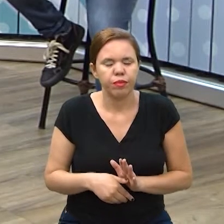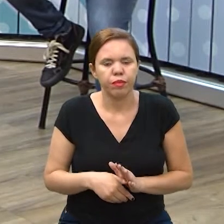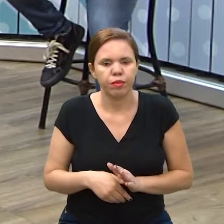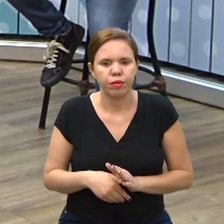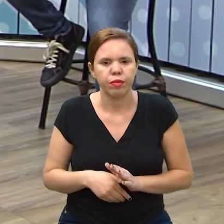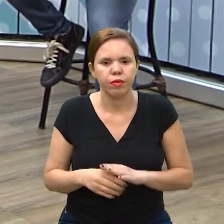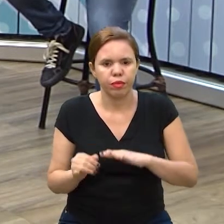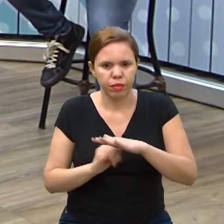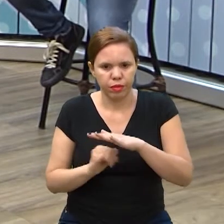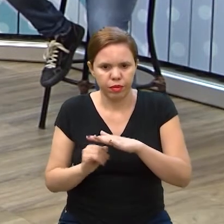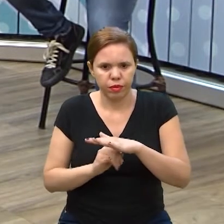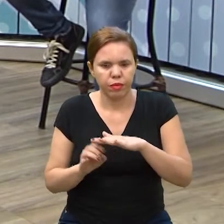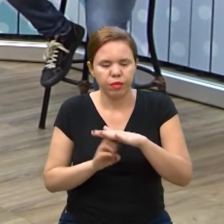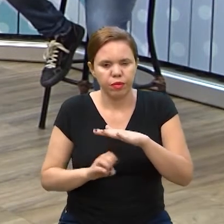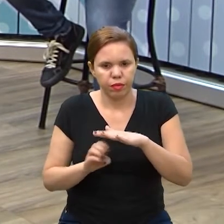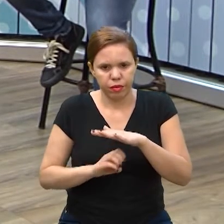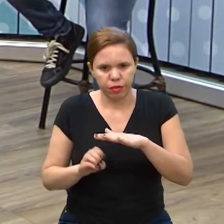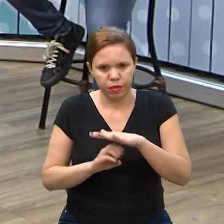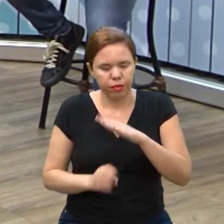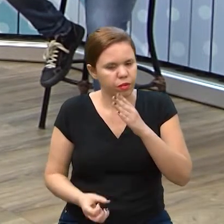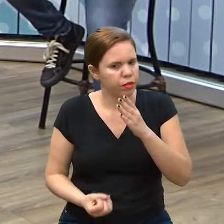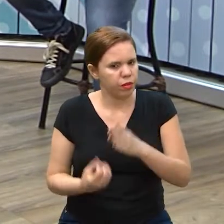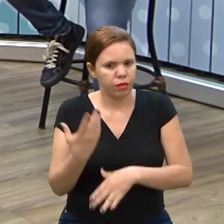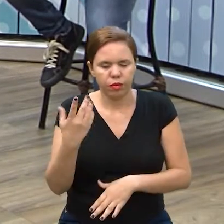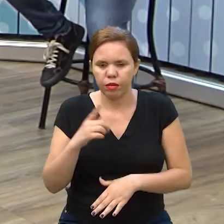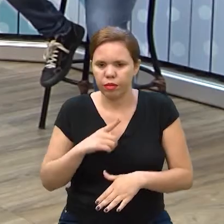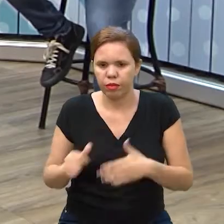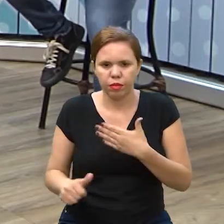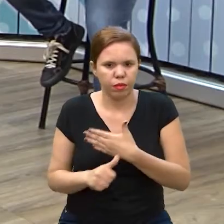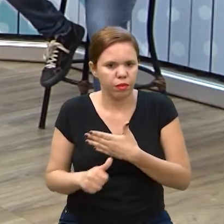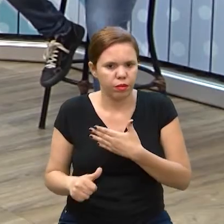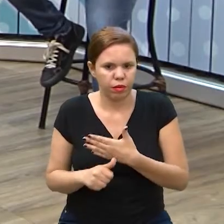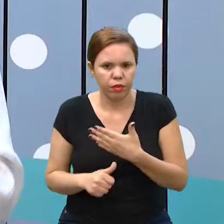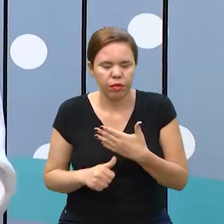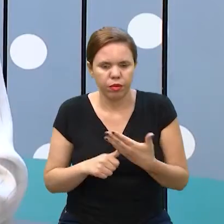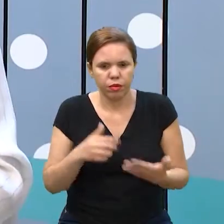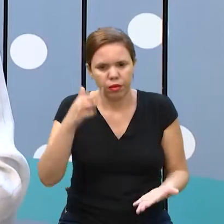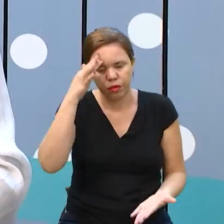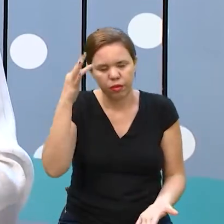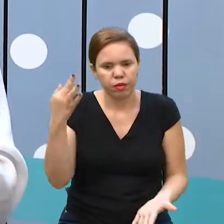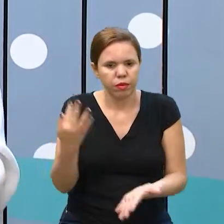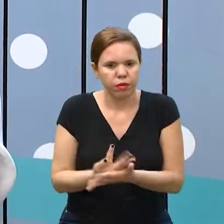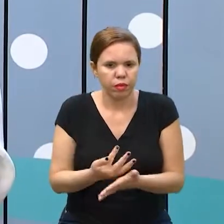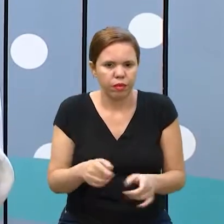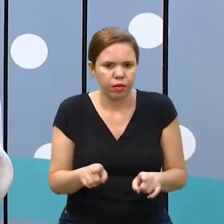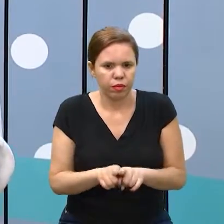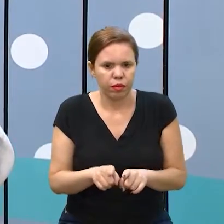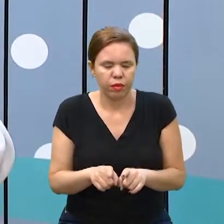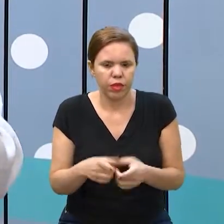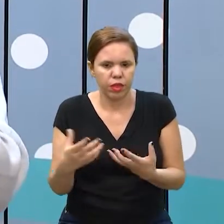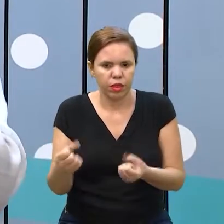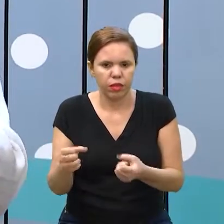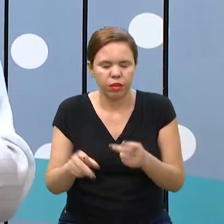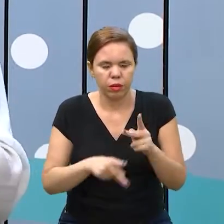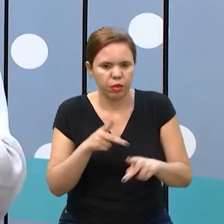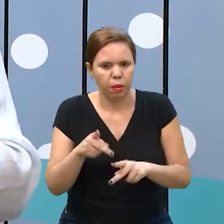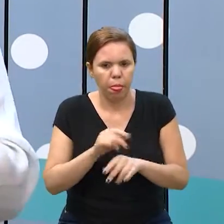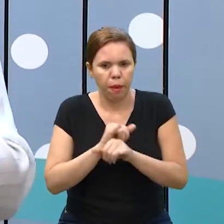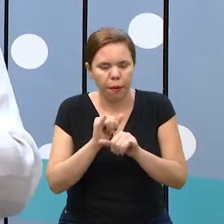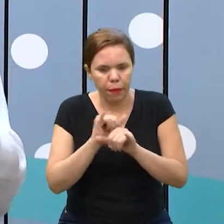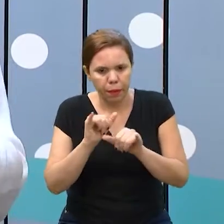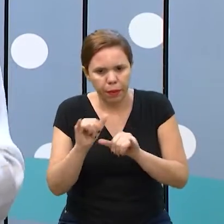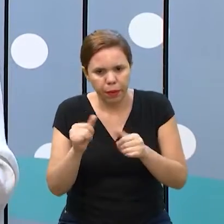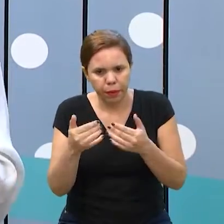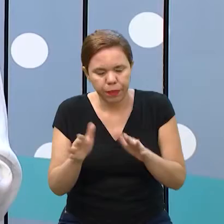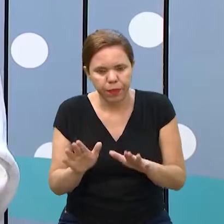páginas institucionais, elas não geram tanto engajamento ou tanta credibilidade, assim como as